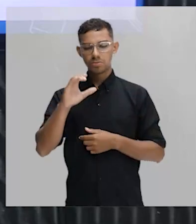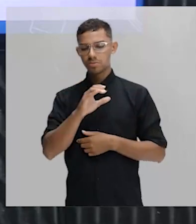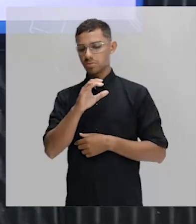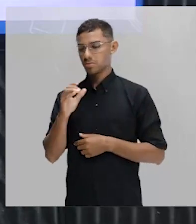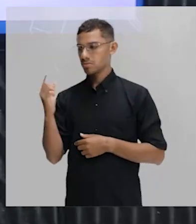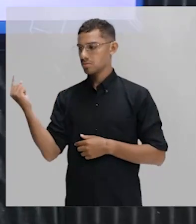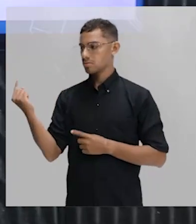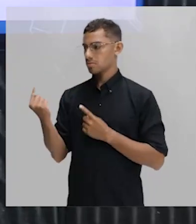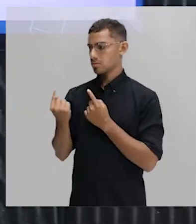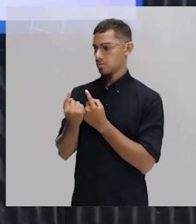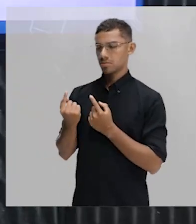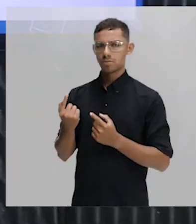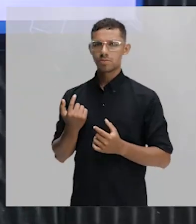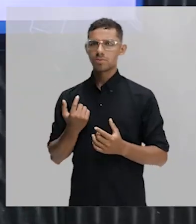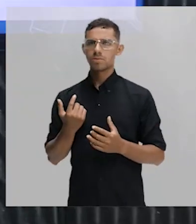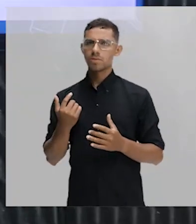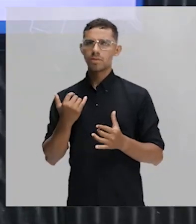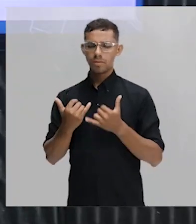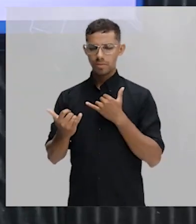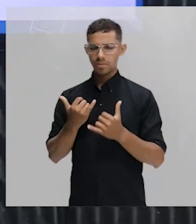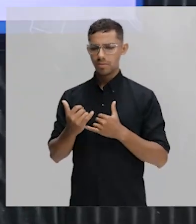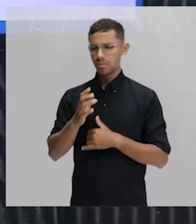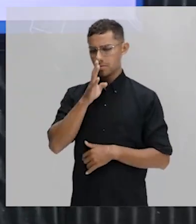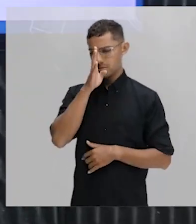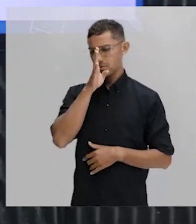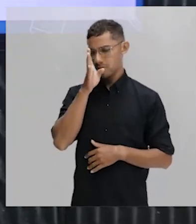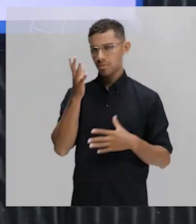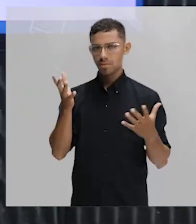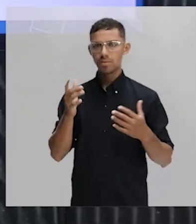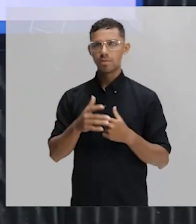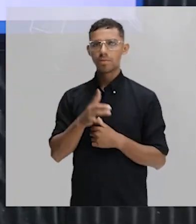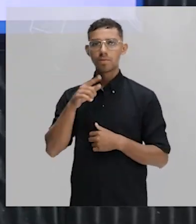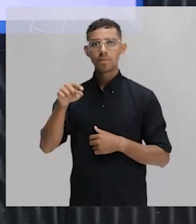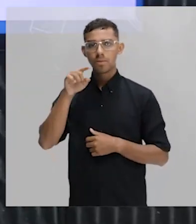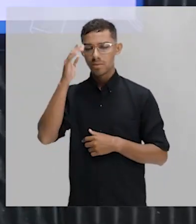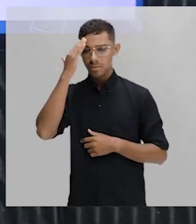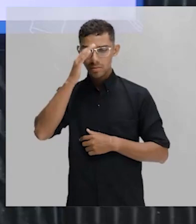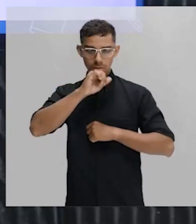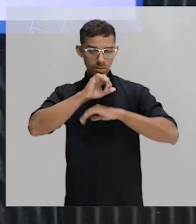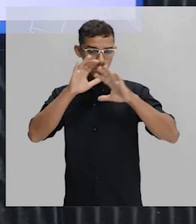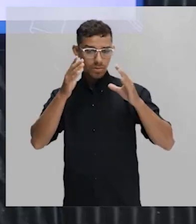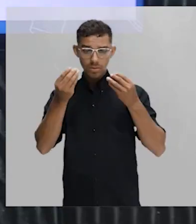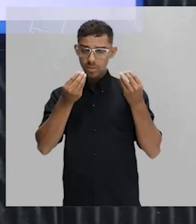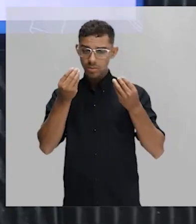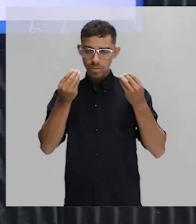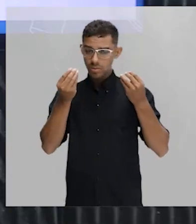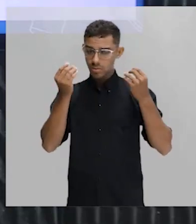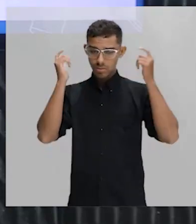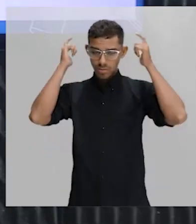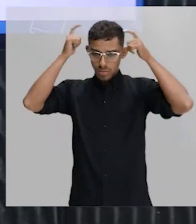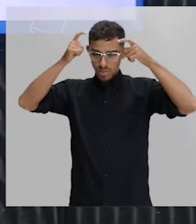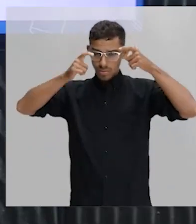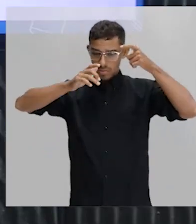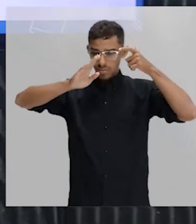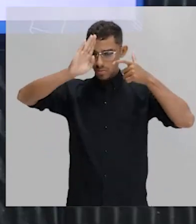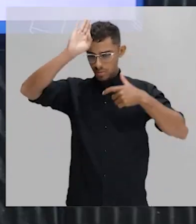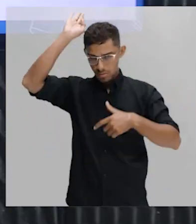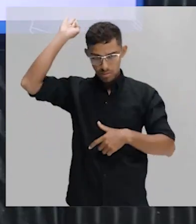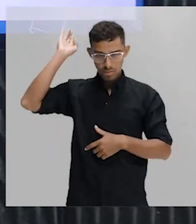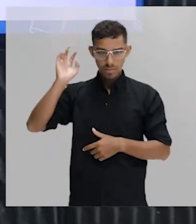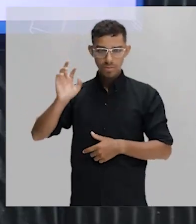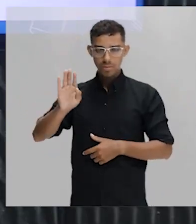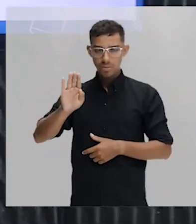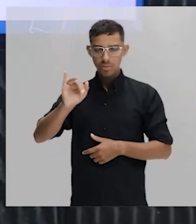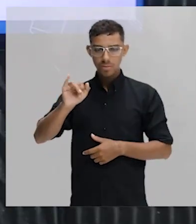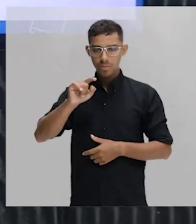vem cá. Eu sei que parece meio grosseiro quando a gente fala dessa maneira, mas eu quero que vocês entendam como o Império Romano, o Império Bizantino, se utiliza da arte